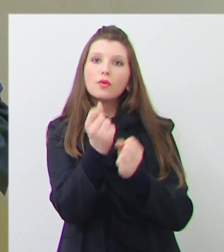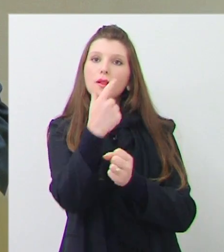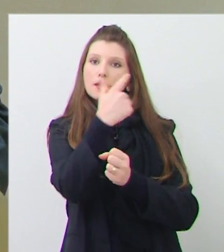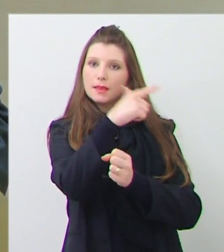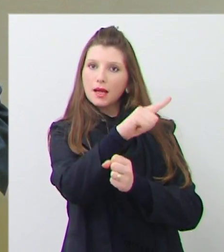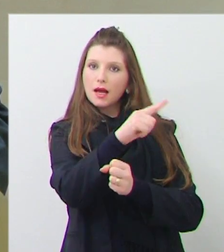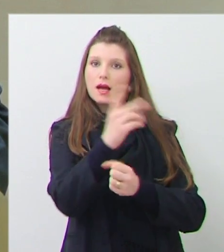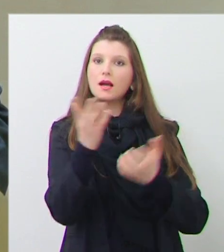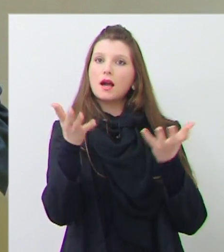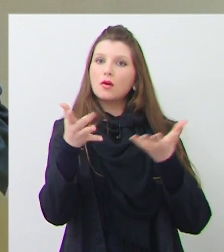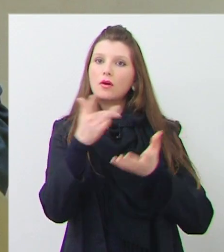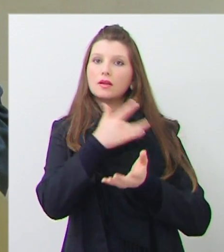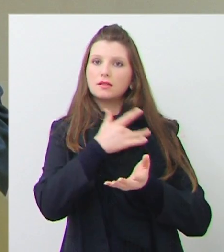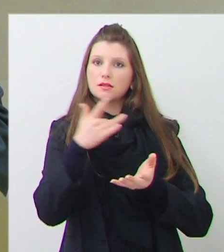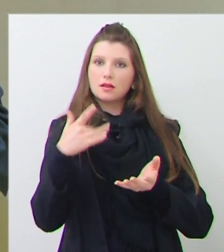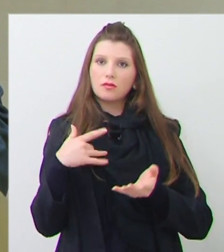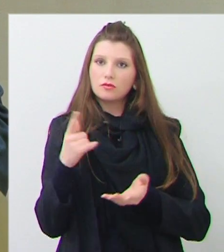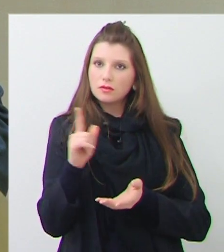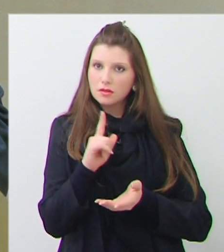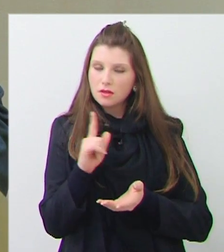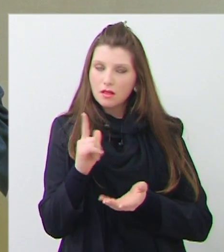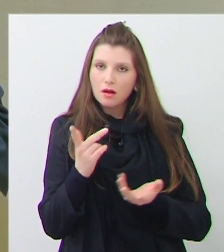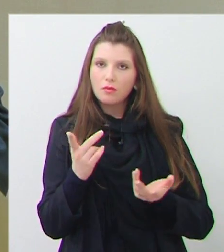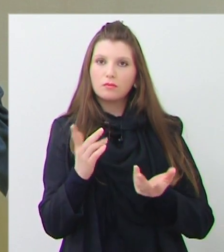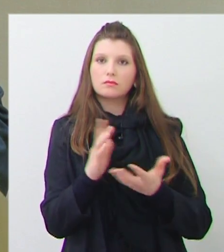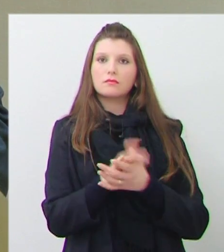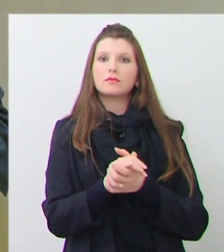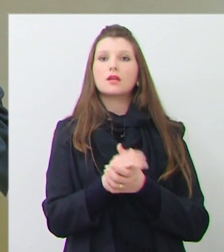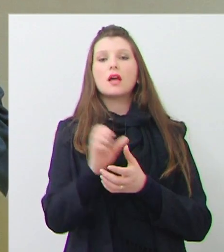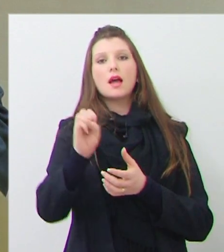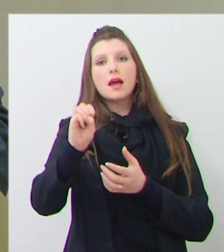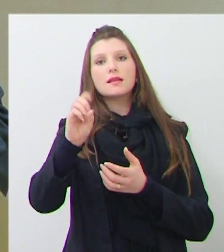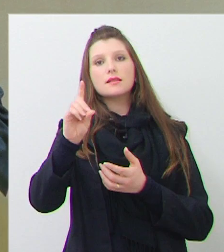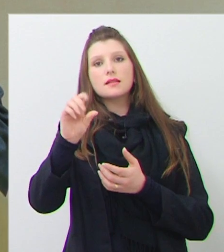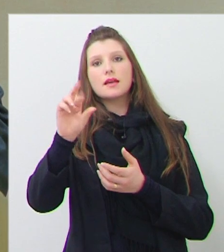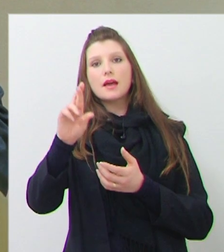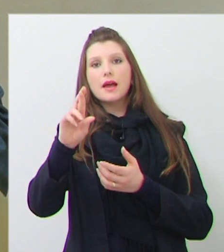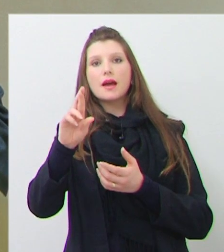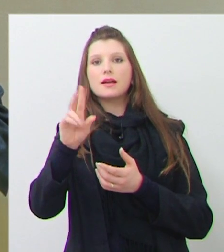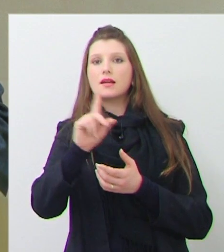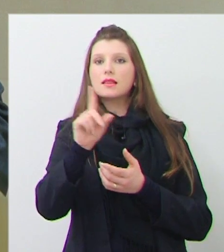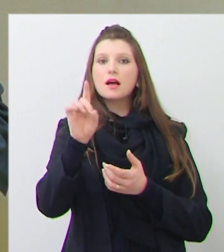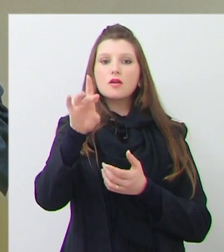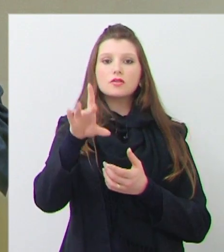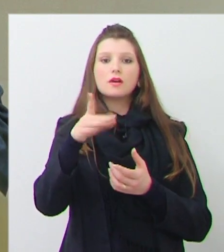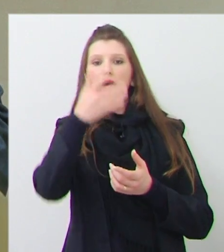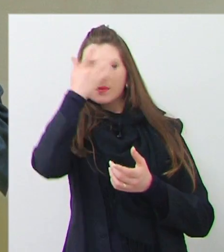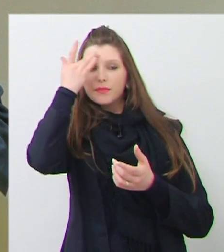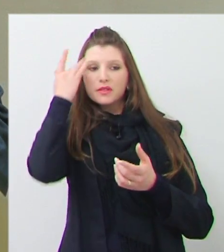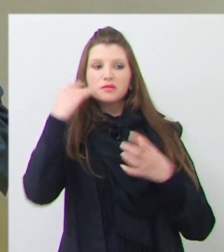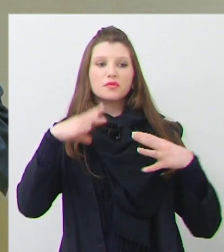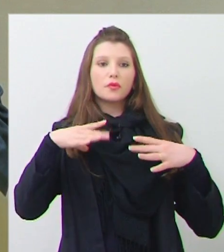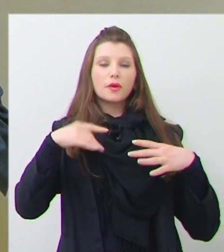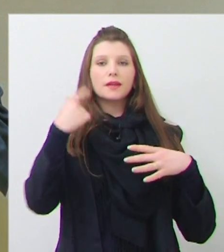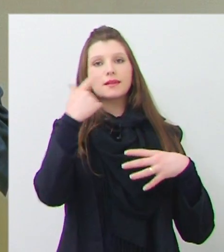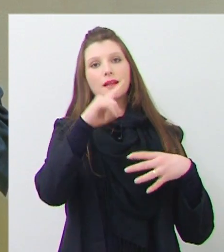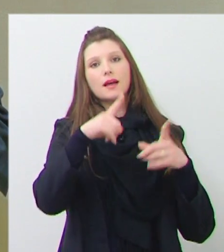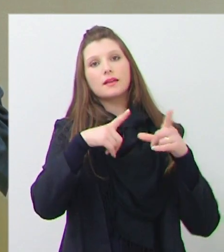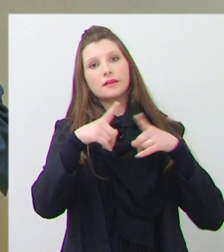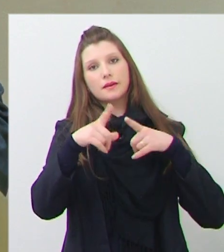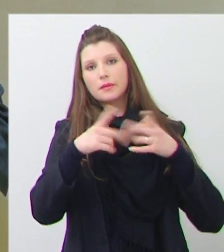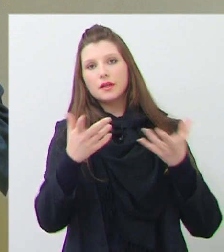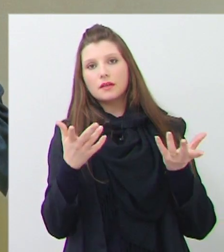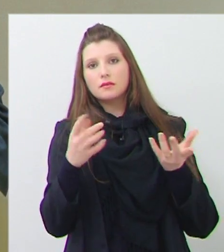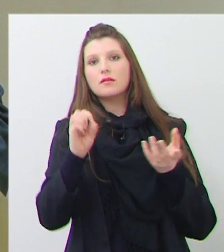colocasse dinheiro para que essa SDR funcionasse, não só de cabide de emprego. Então, o SAMU, ele é importantíssimo, acho que essa